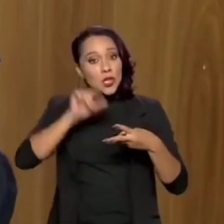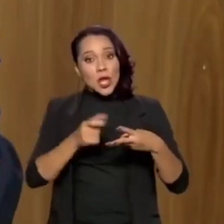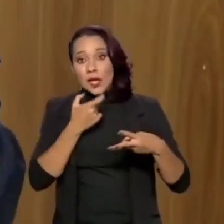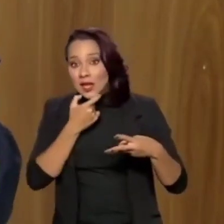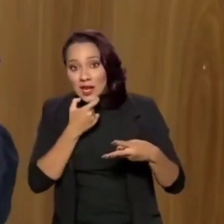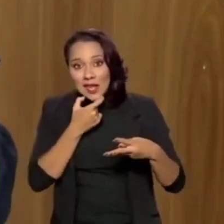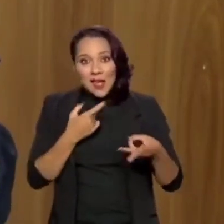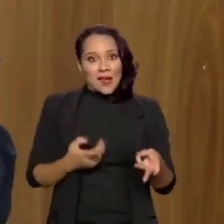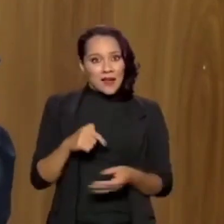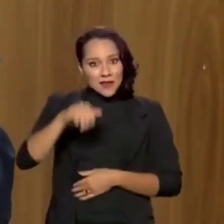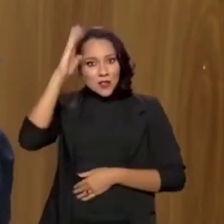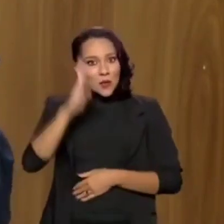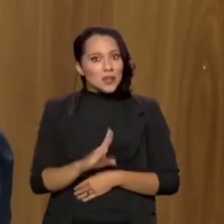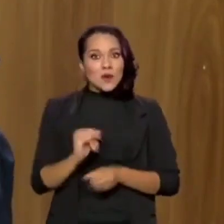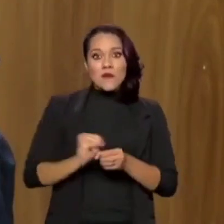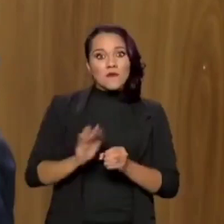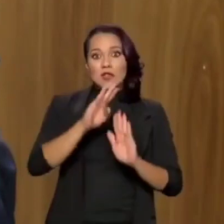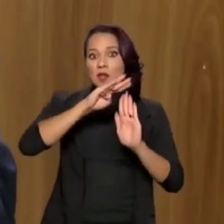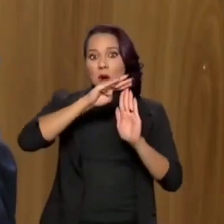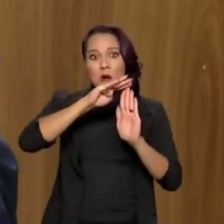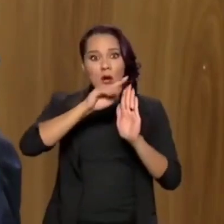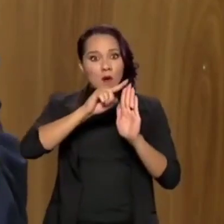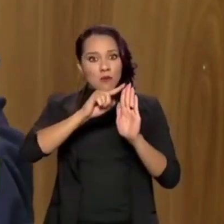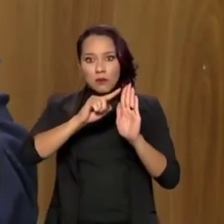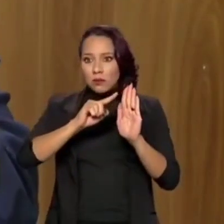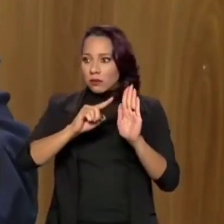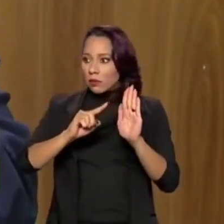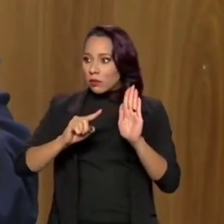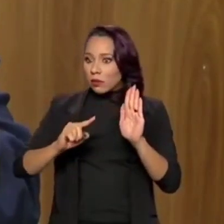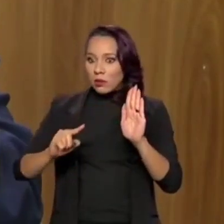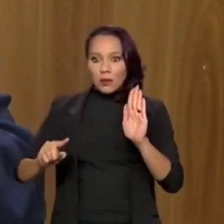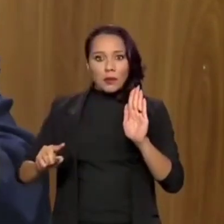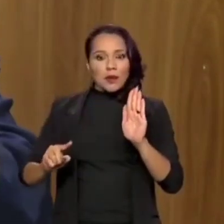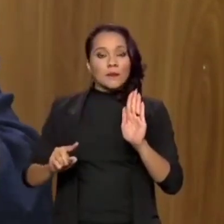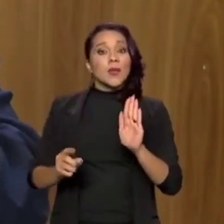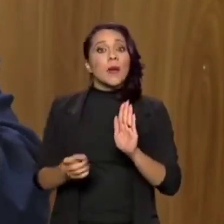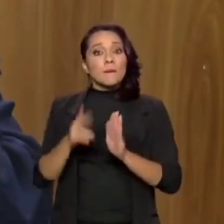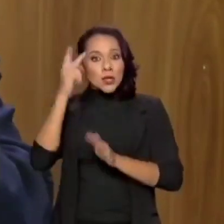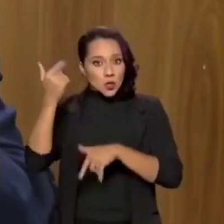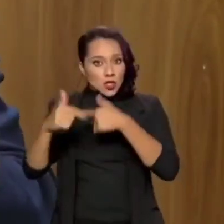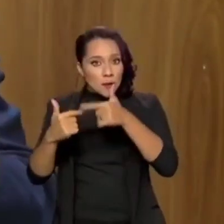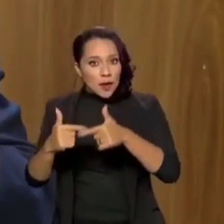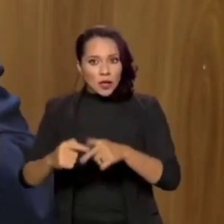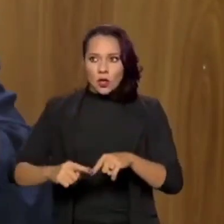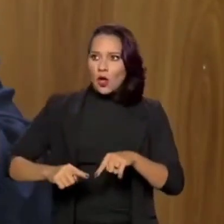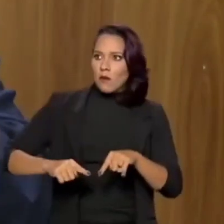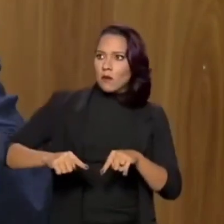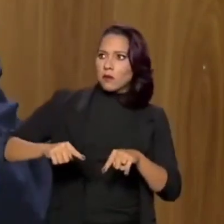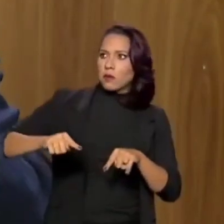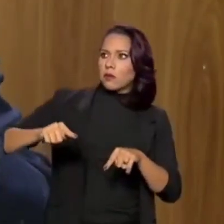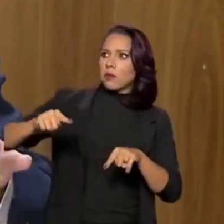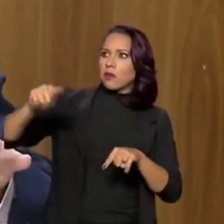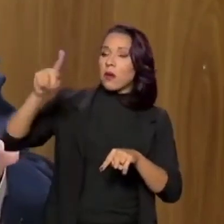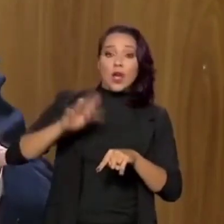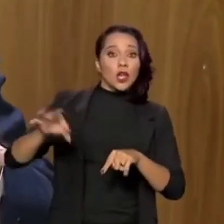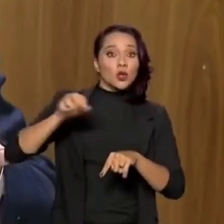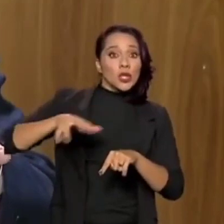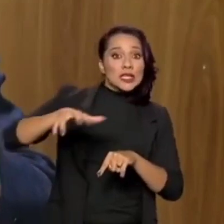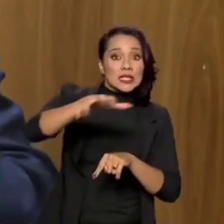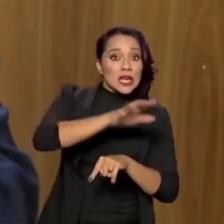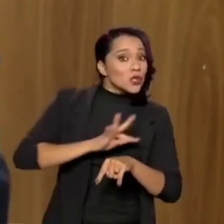inflação está realmente descendo no Brasil inteiro. Os empregos estão aumentando no Brasil inteiro, em todos os